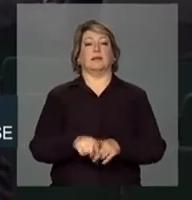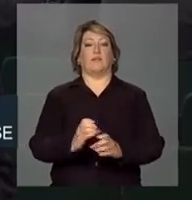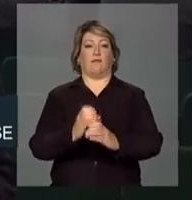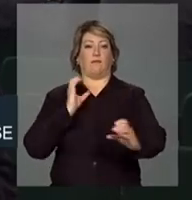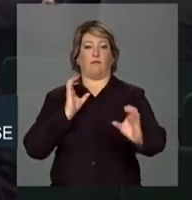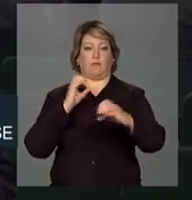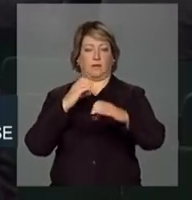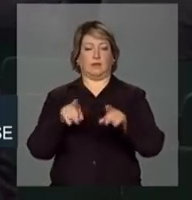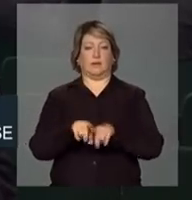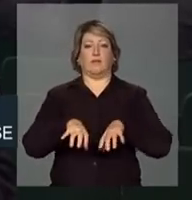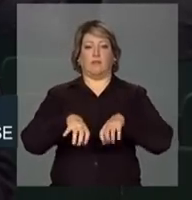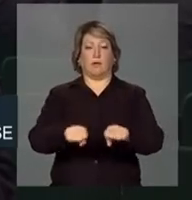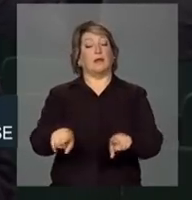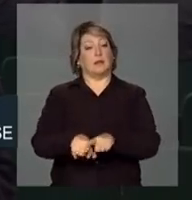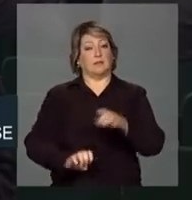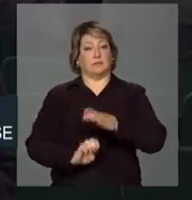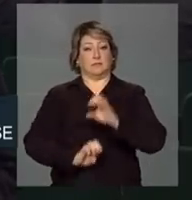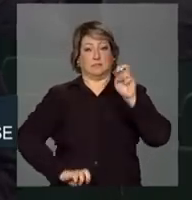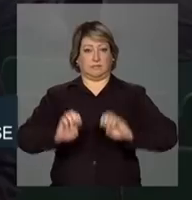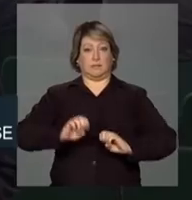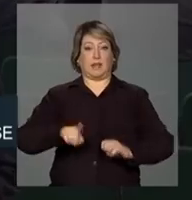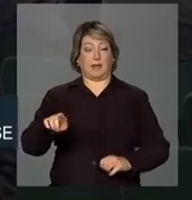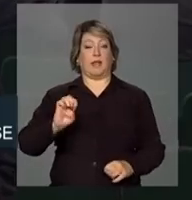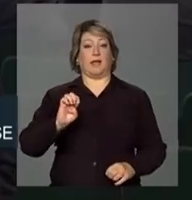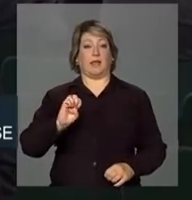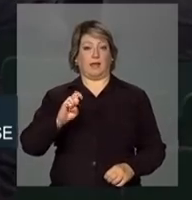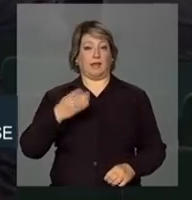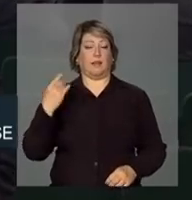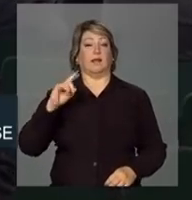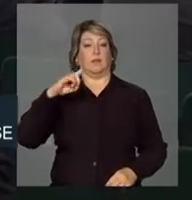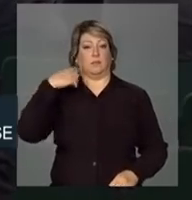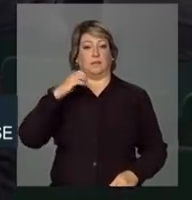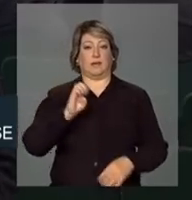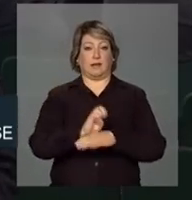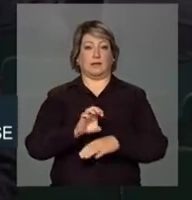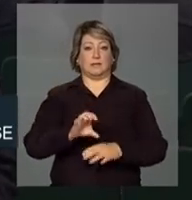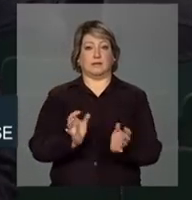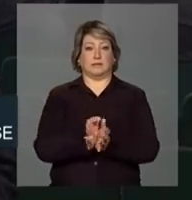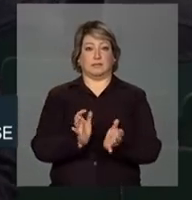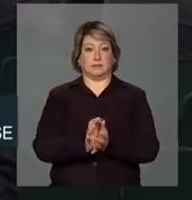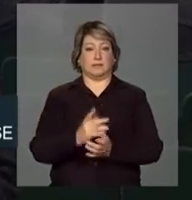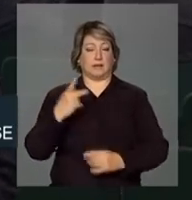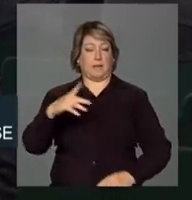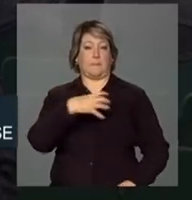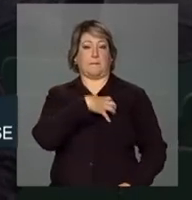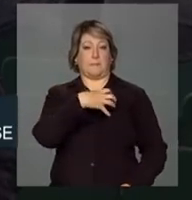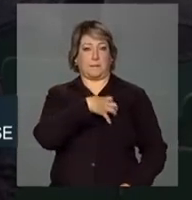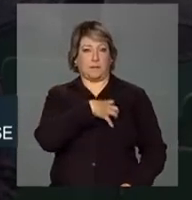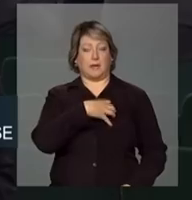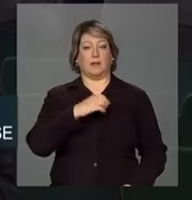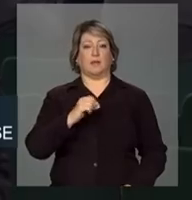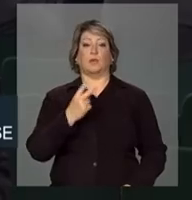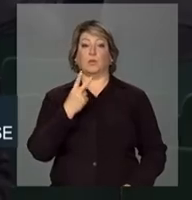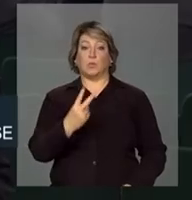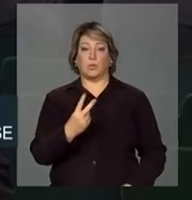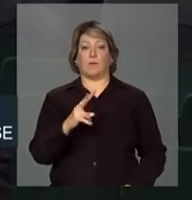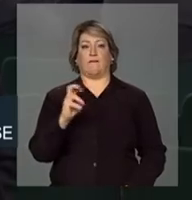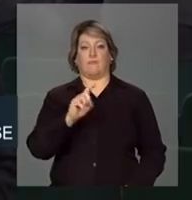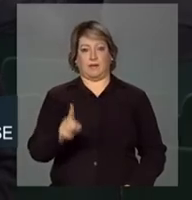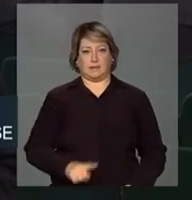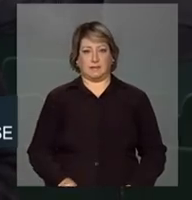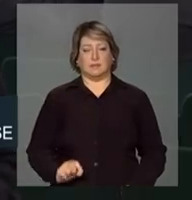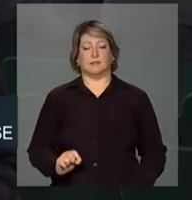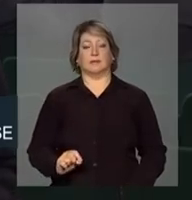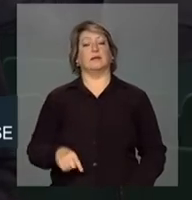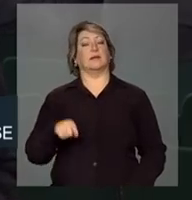também empresário. Foi deputado estadual e governador do estado da Bahia por 2 mandatos,